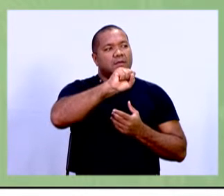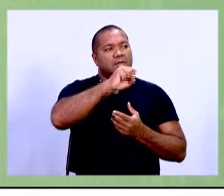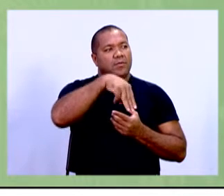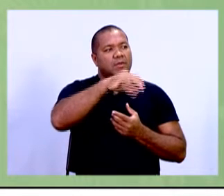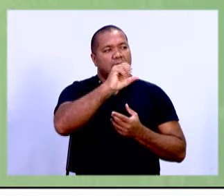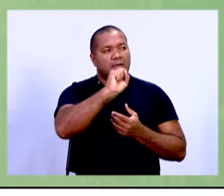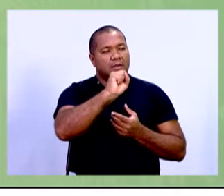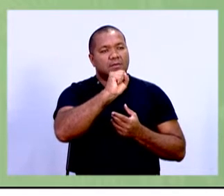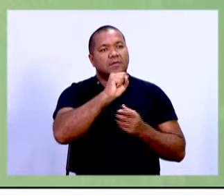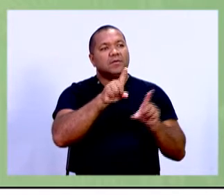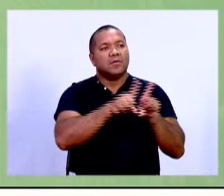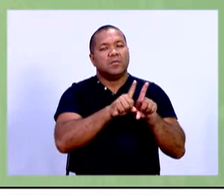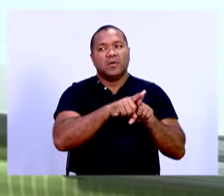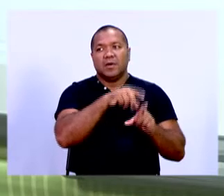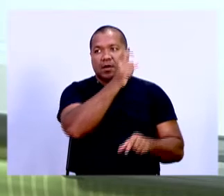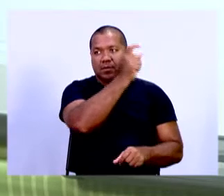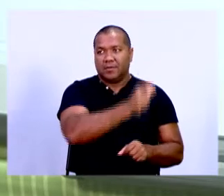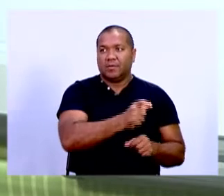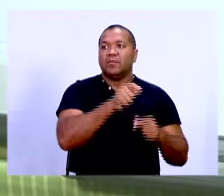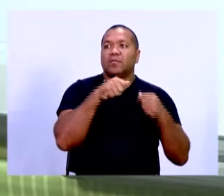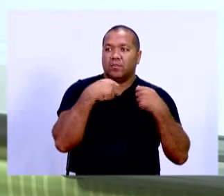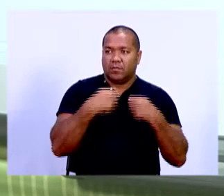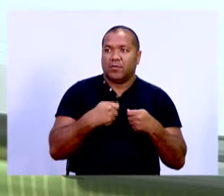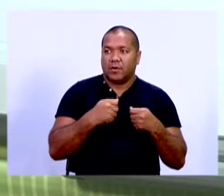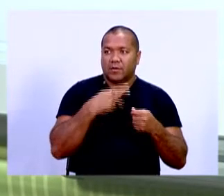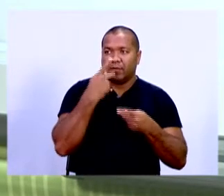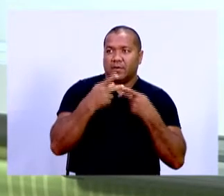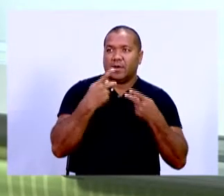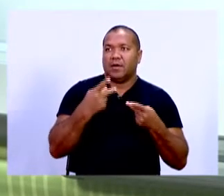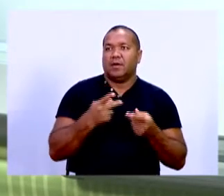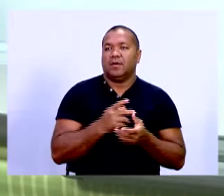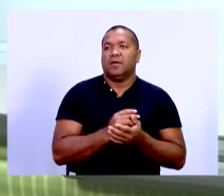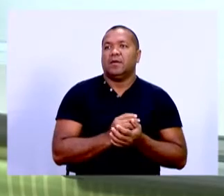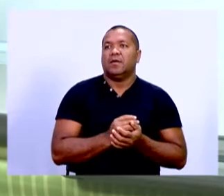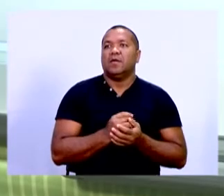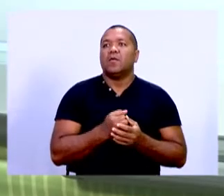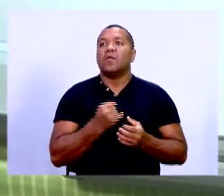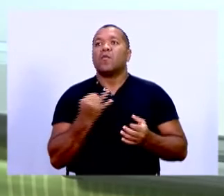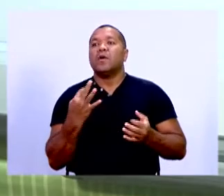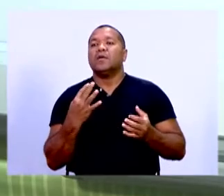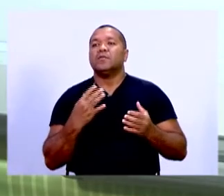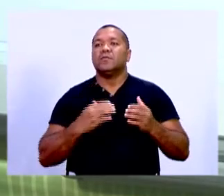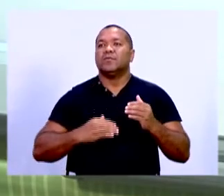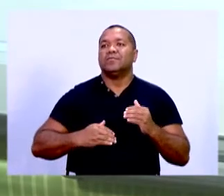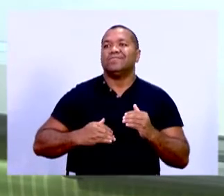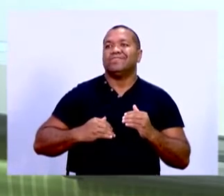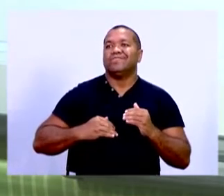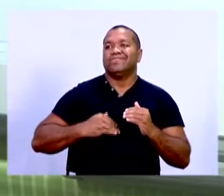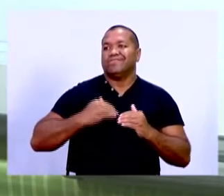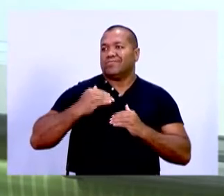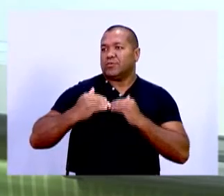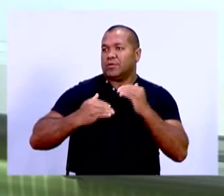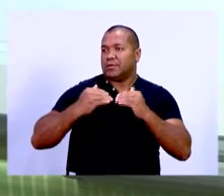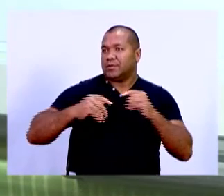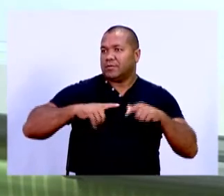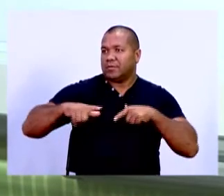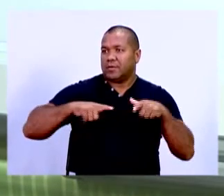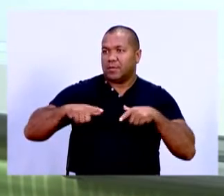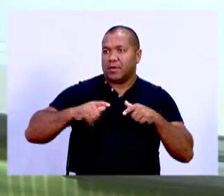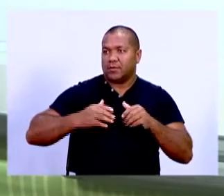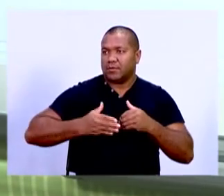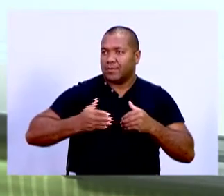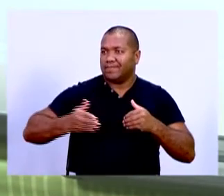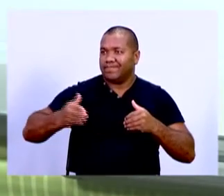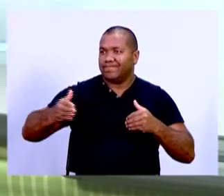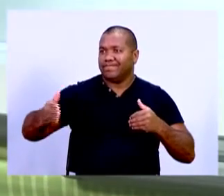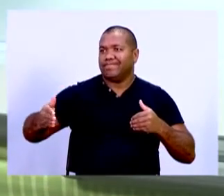para o cliente, ele pode dizer quando o processo do conserto está em andamento. Ele pode dizer isso